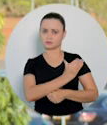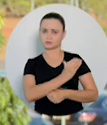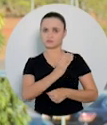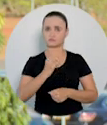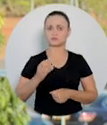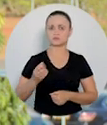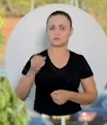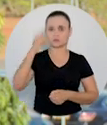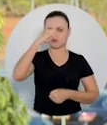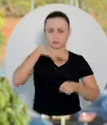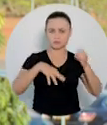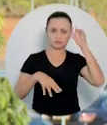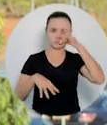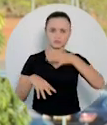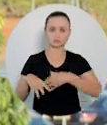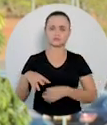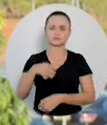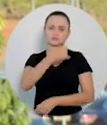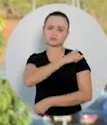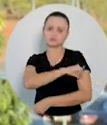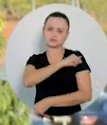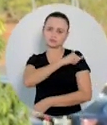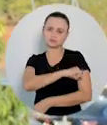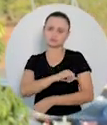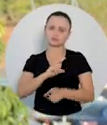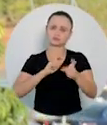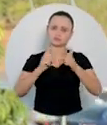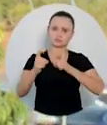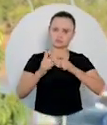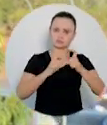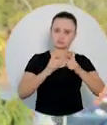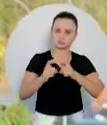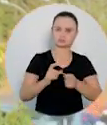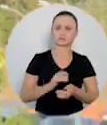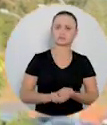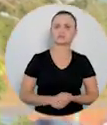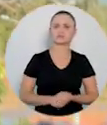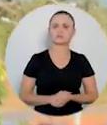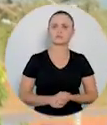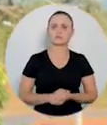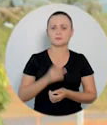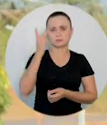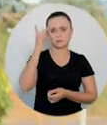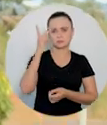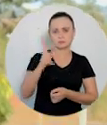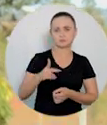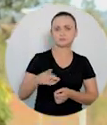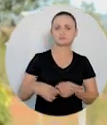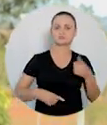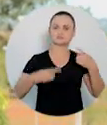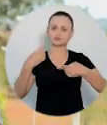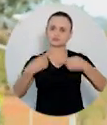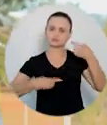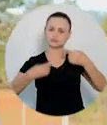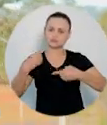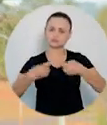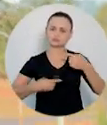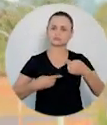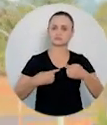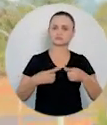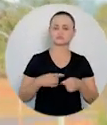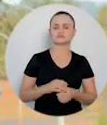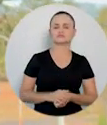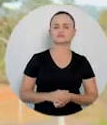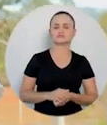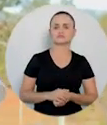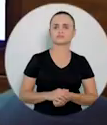A Comissão de Enfrentamento à Violência contra Advogados da OAB Rio de Janeiro se reuniu na seccional para um novo